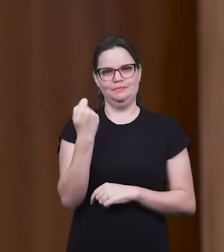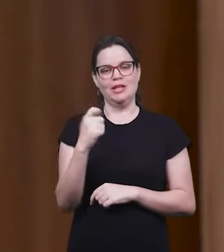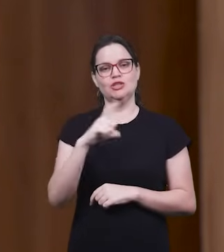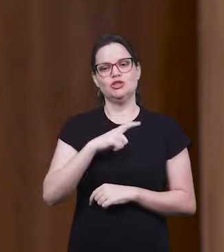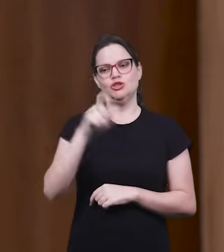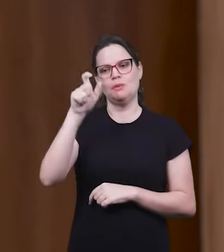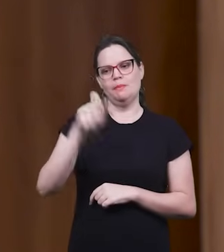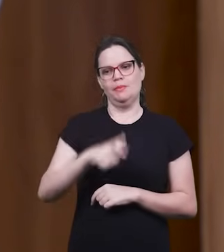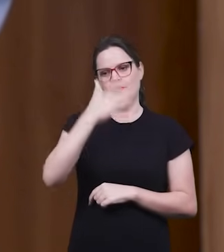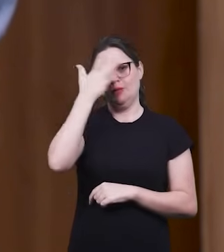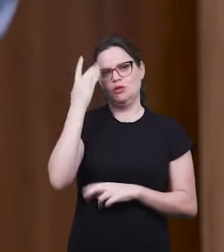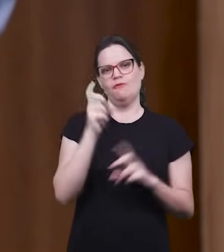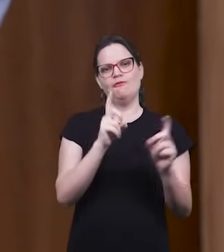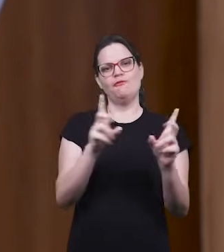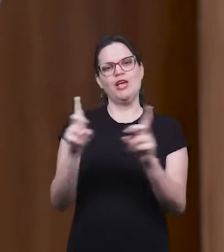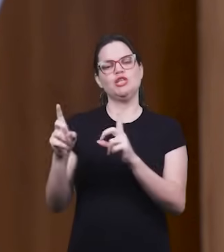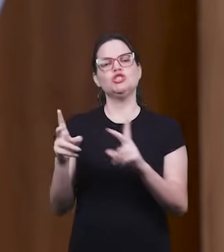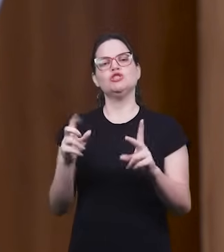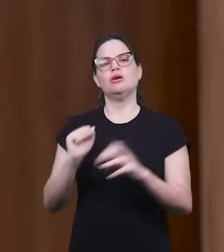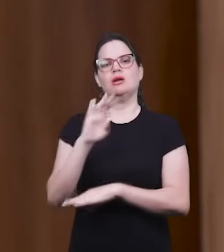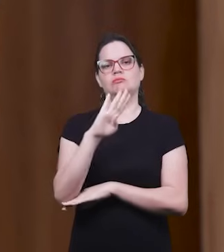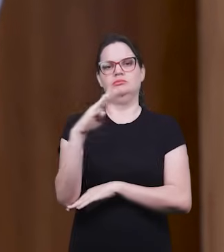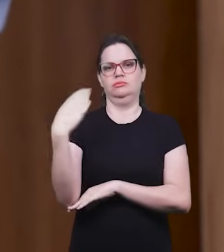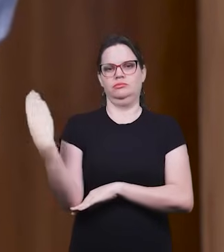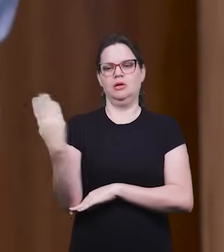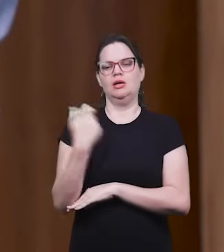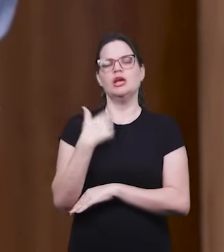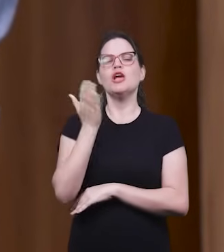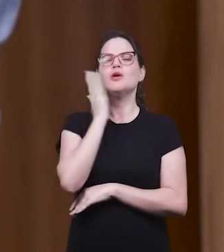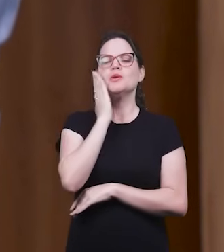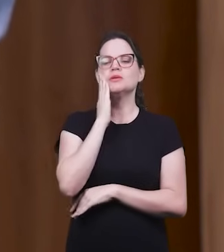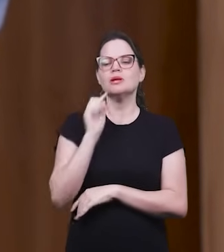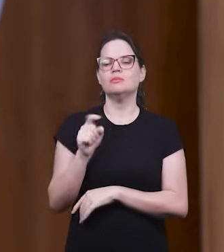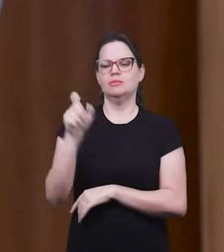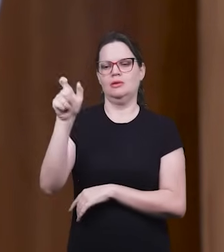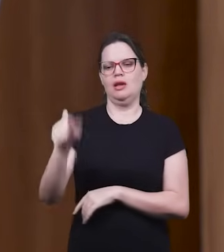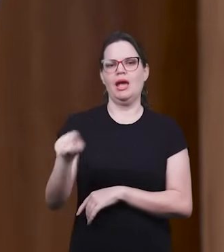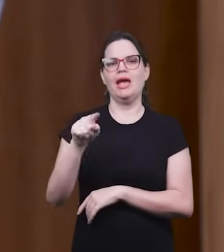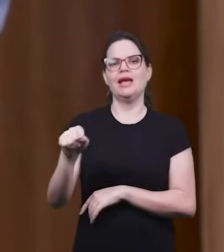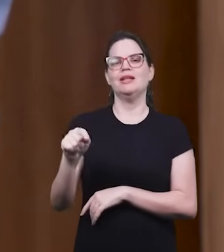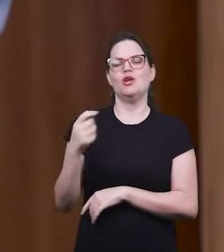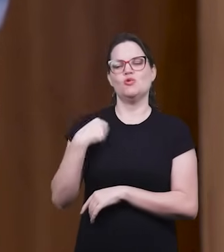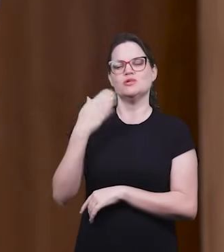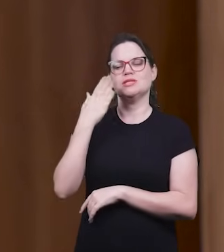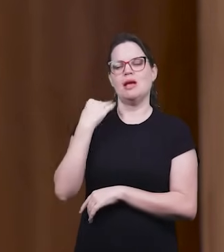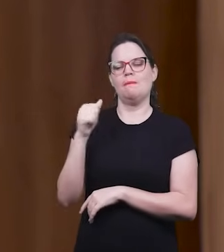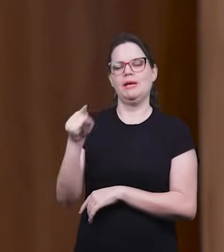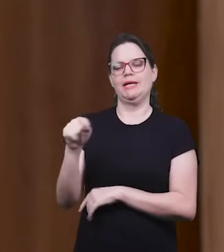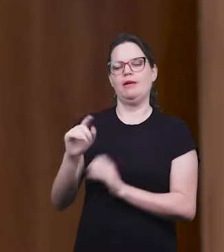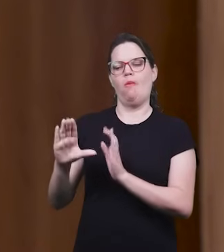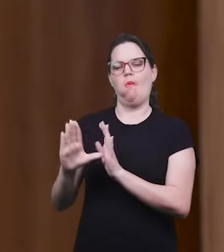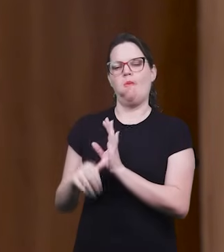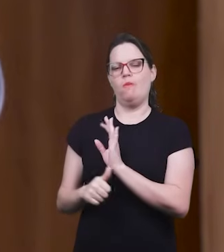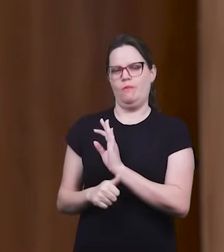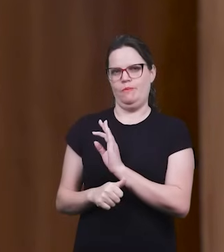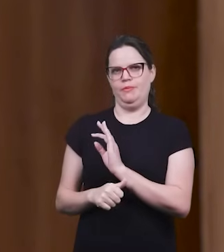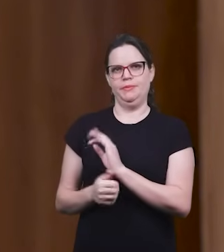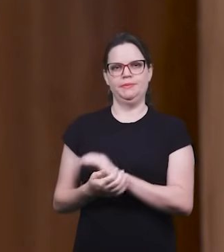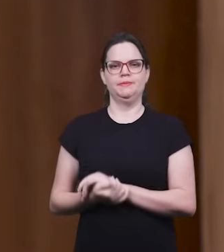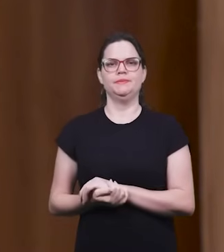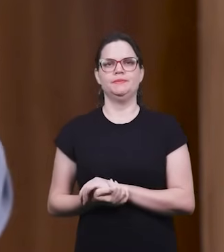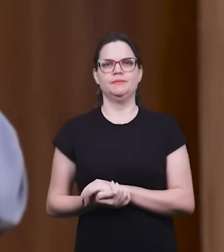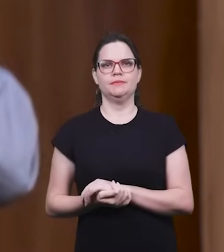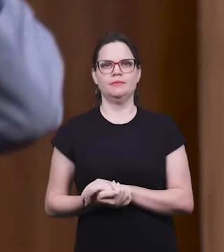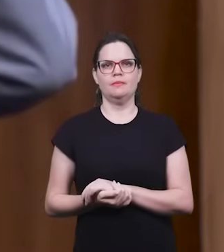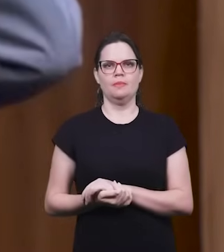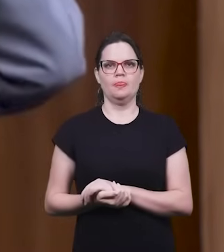eu sabia que tinha um que vendia lenha com caminhão e ele roubava. Ele chegava,